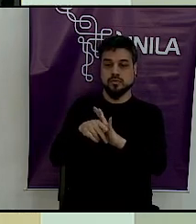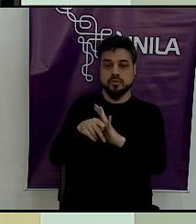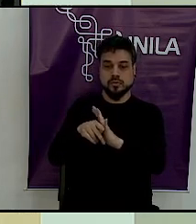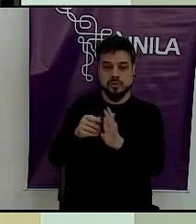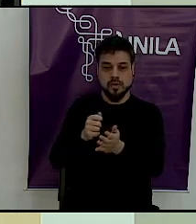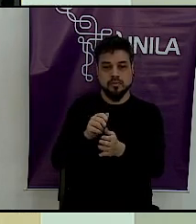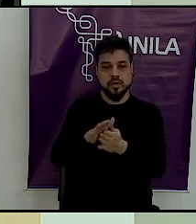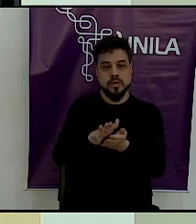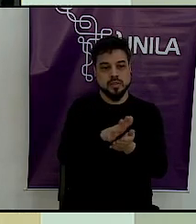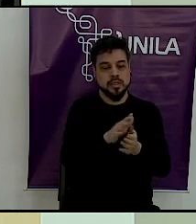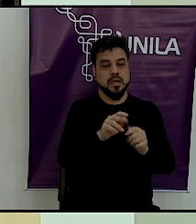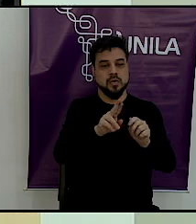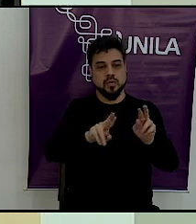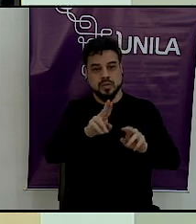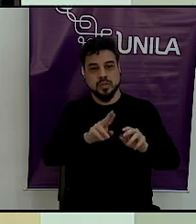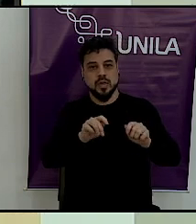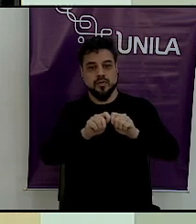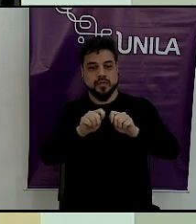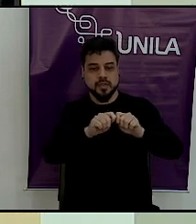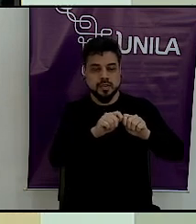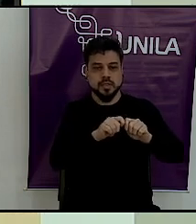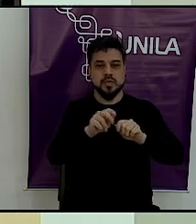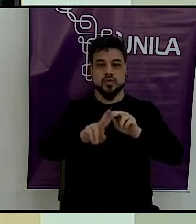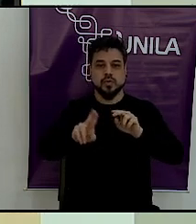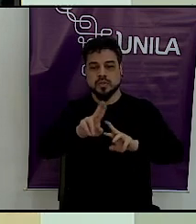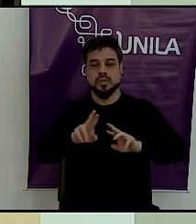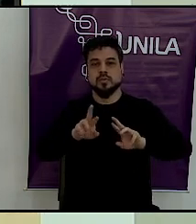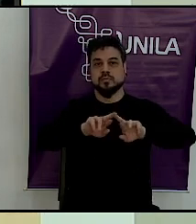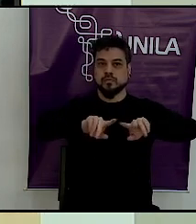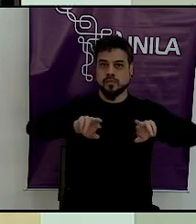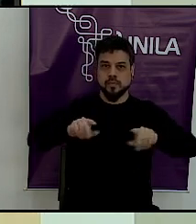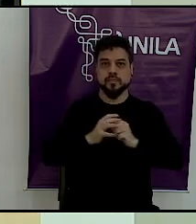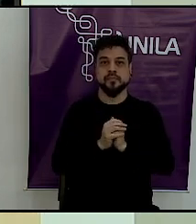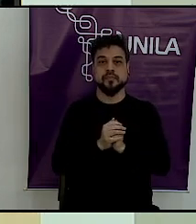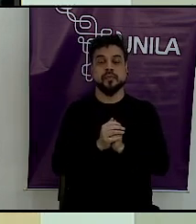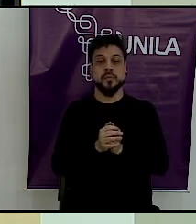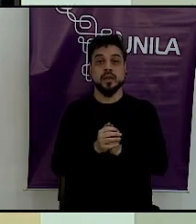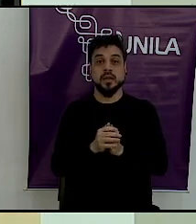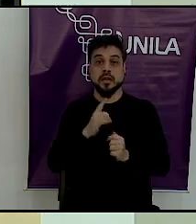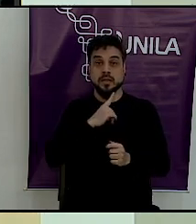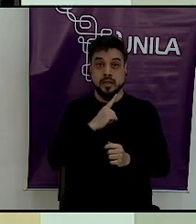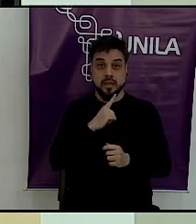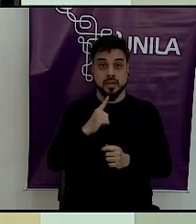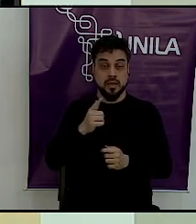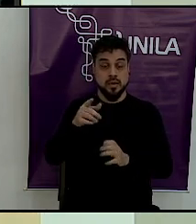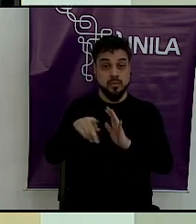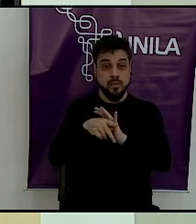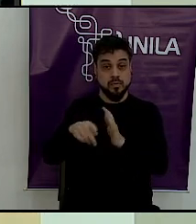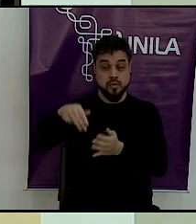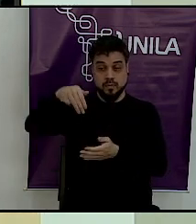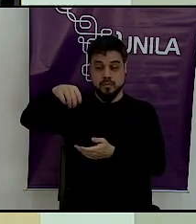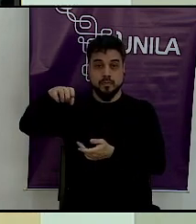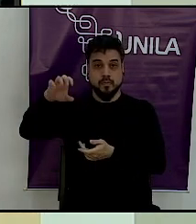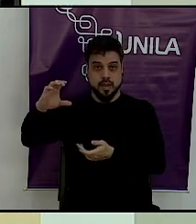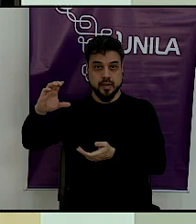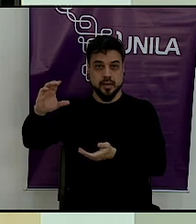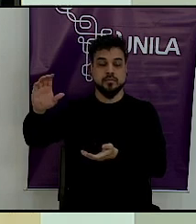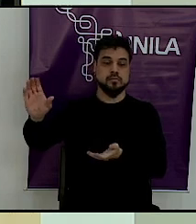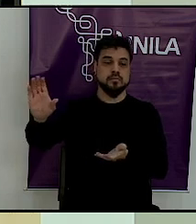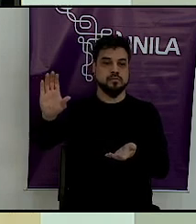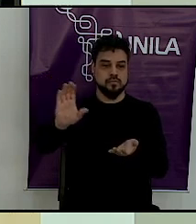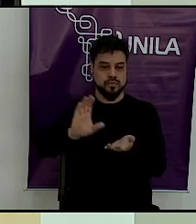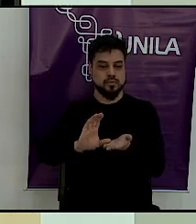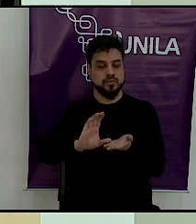recebendo o limite que nós recebemos do MEC, nós repassamos esses limites para as macrounidades, e nesse momento as macrounidades